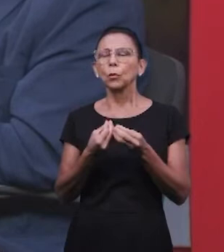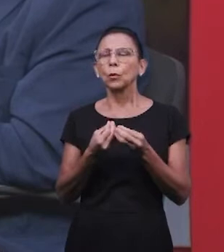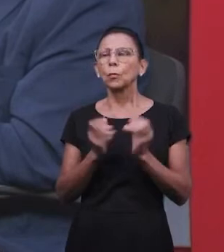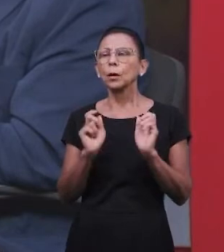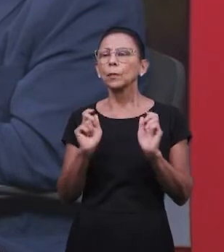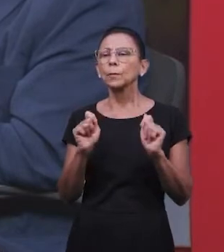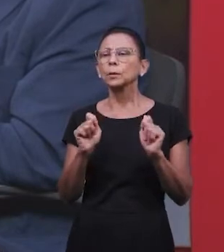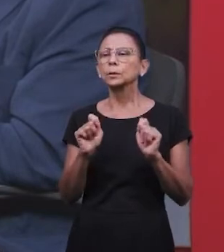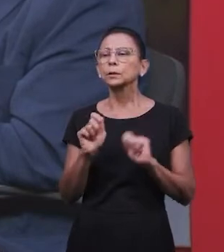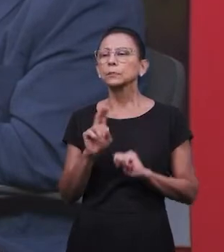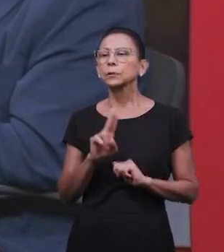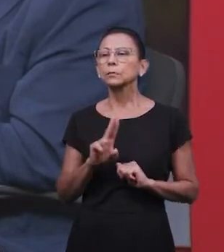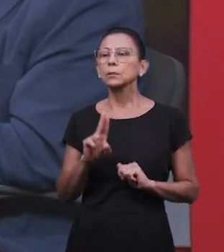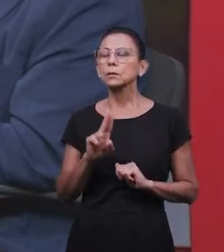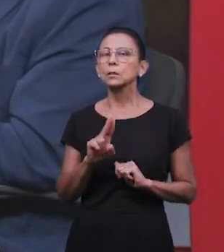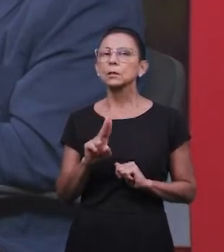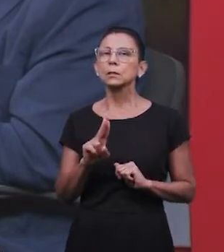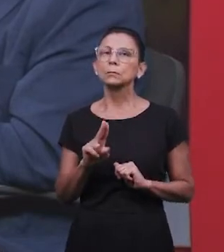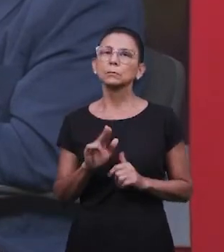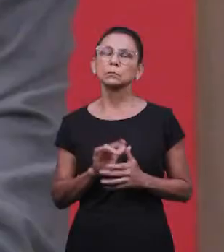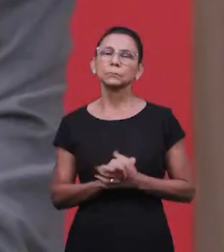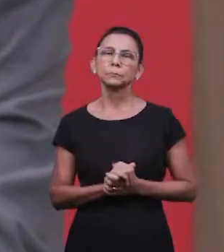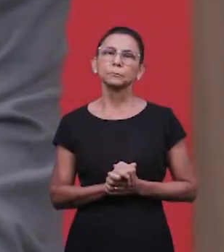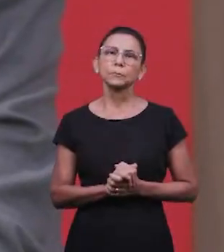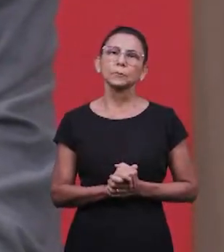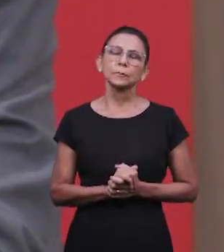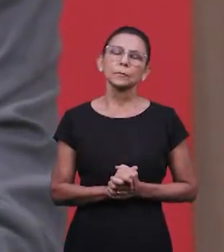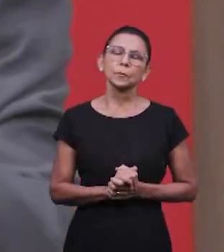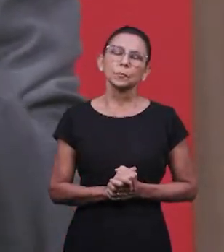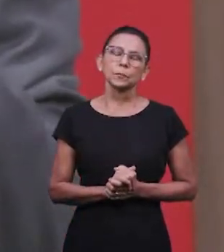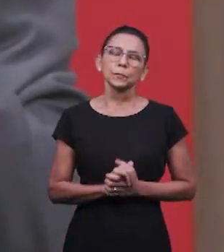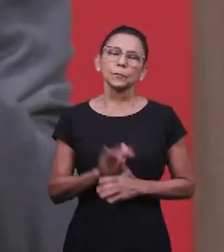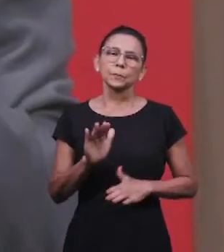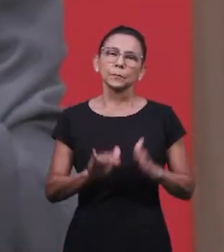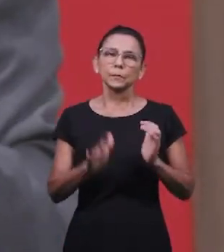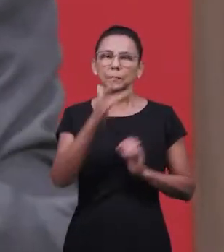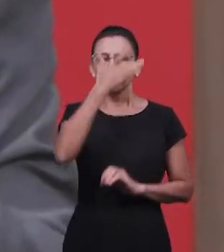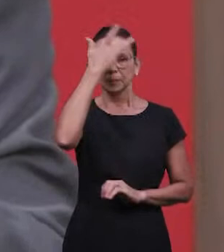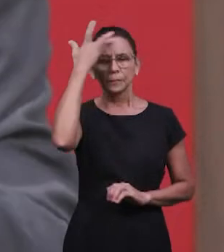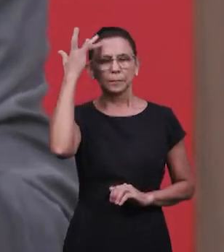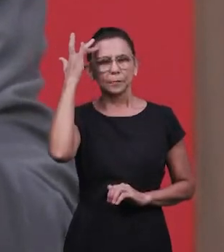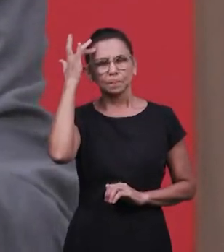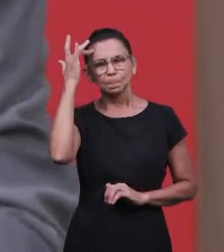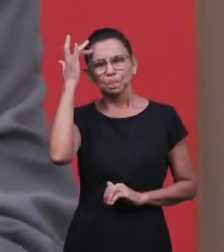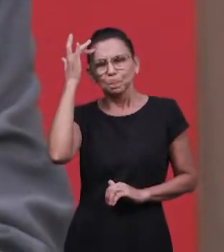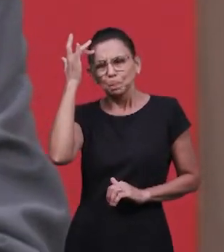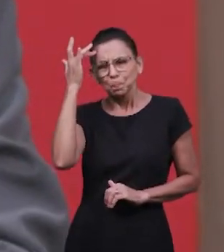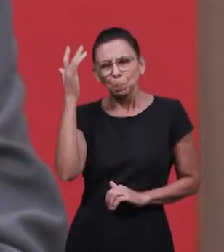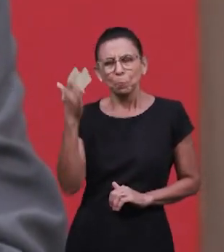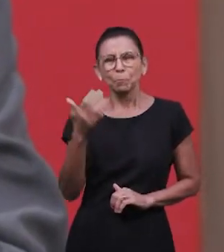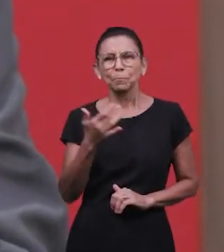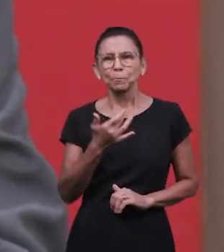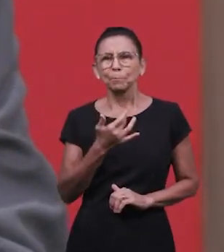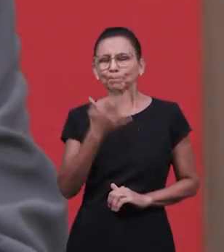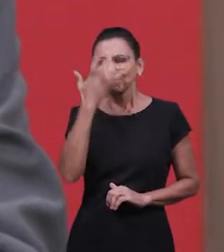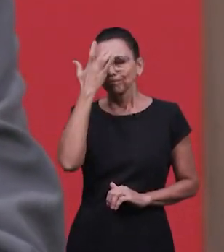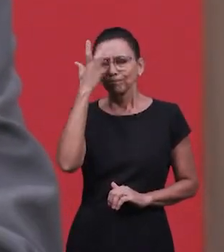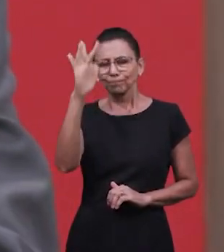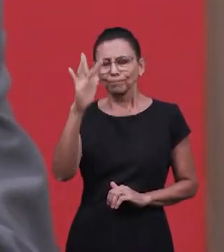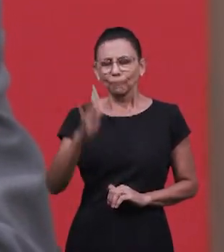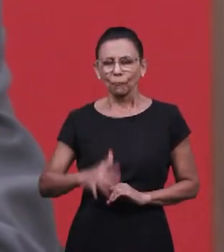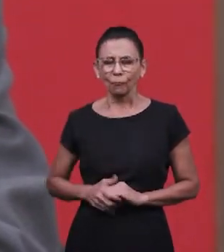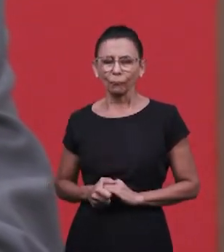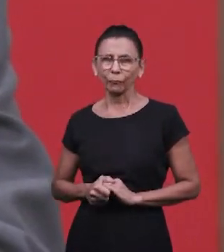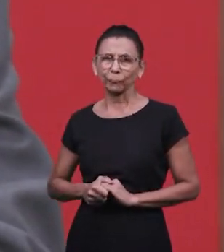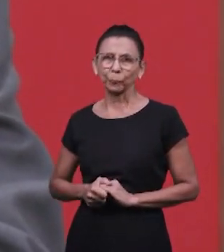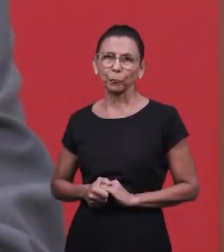desconhecem um ou outro, mas de onde nós podemos, de que arcabouço de recursos nós podemos lançar mão para a educação